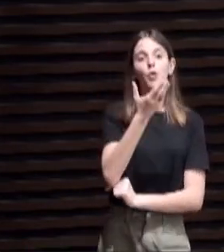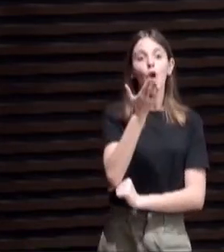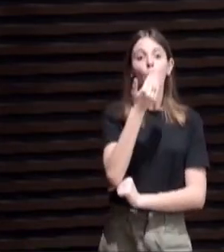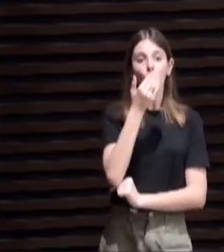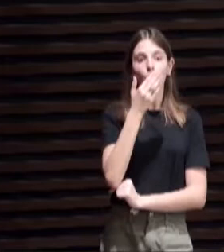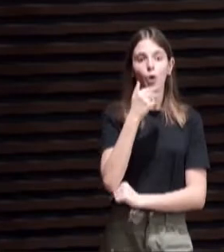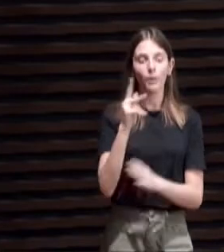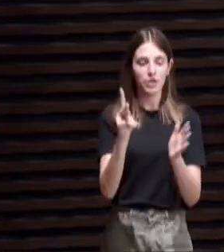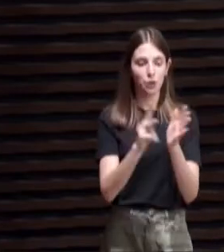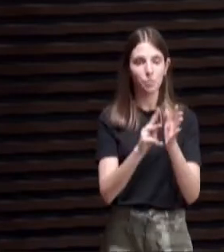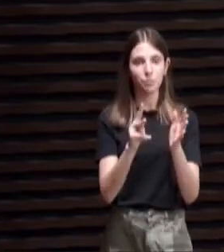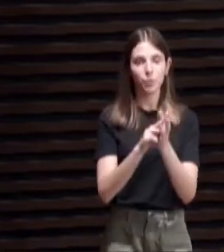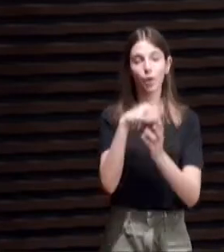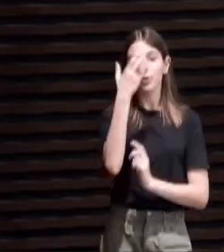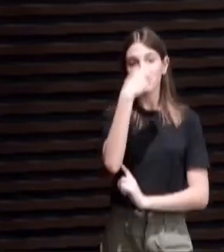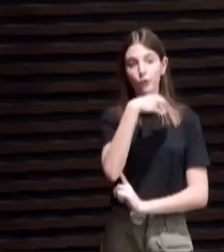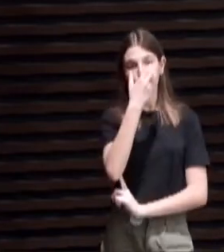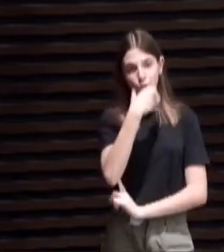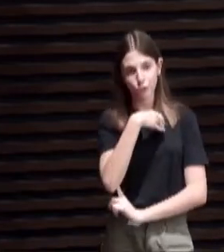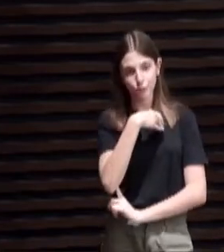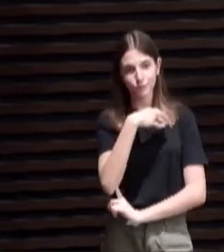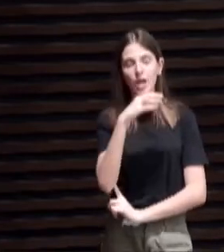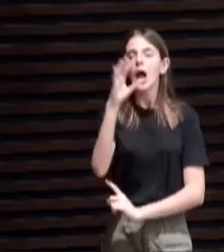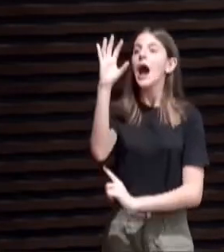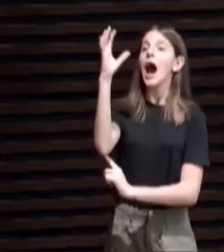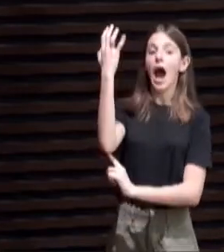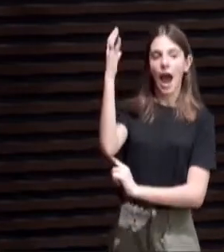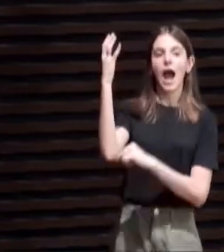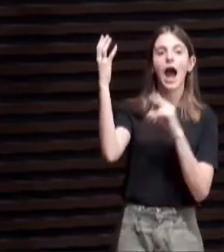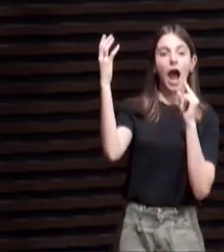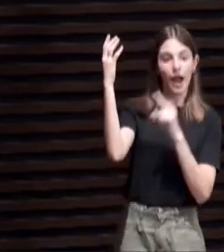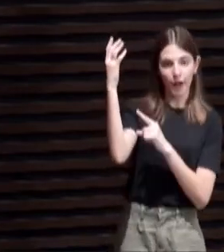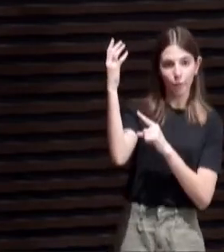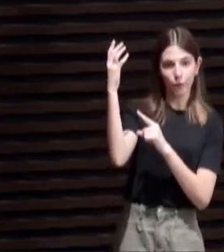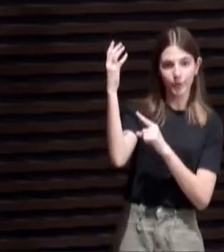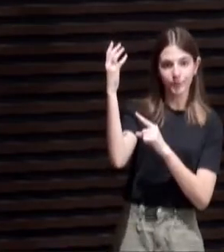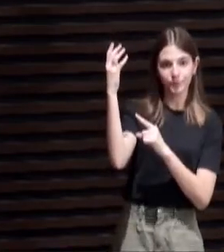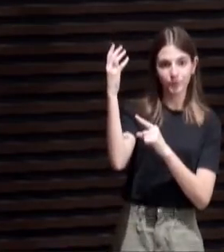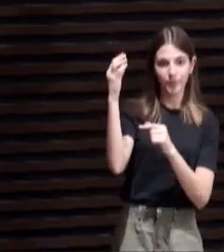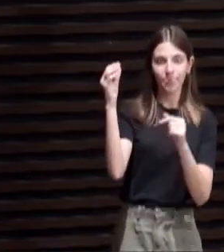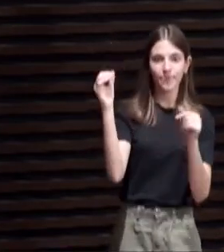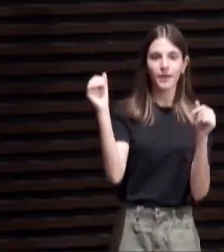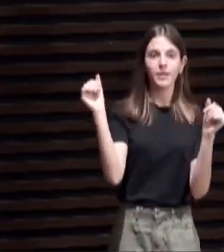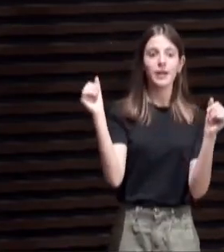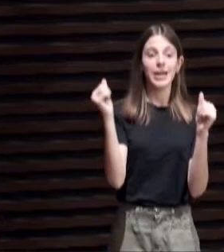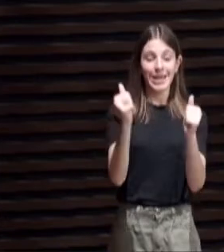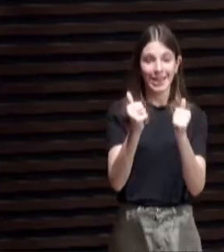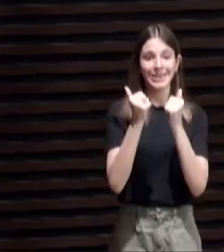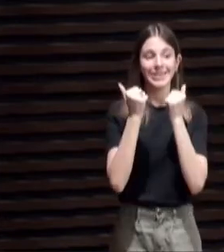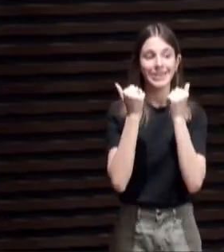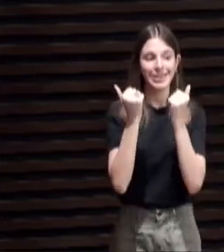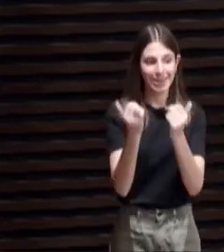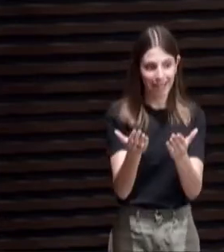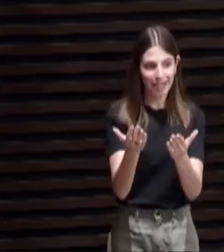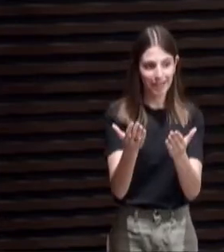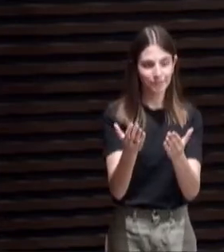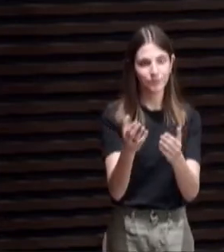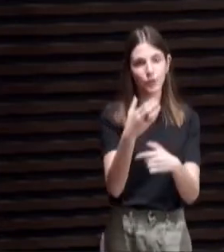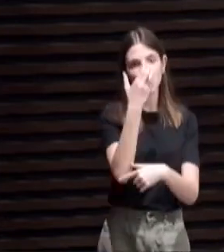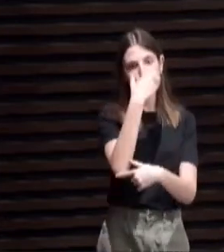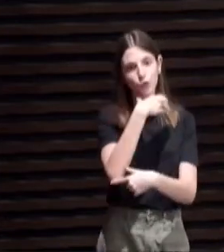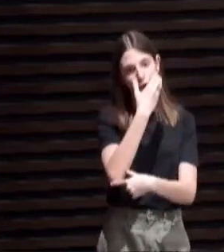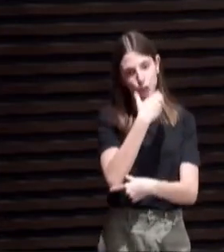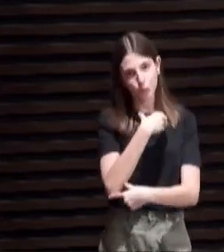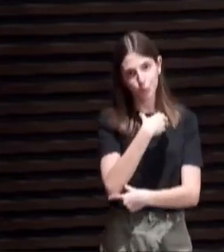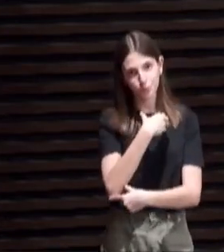próprio fruto. A árvore, ela é o exemplo típico da doação na criação. A árvore é, por sua